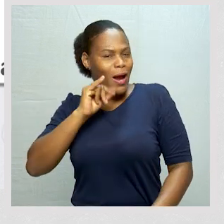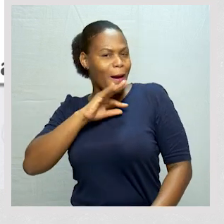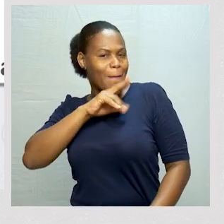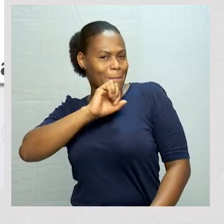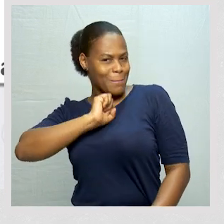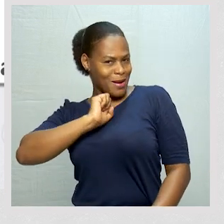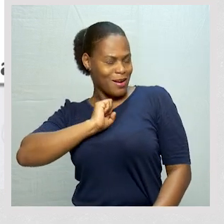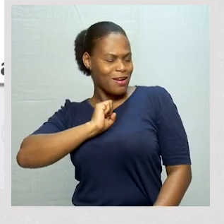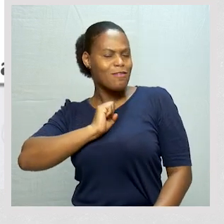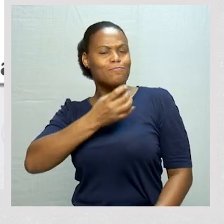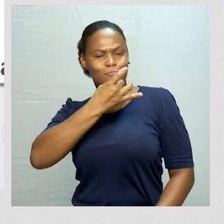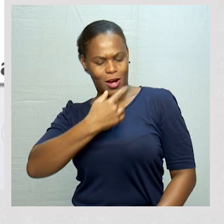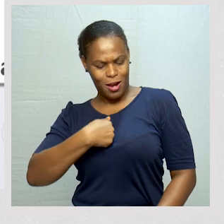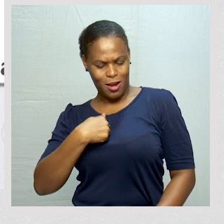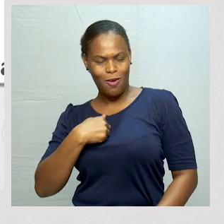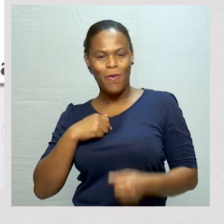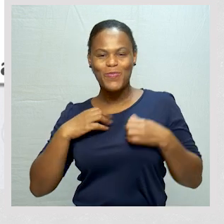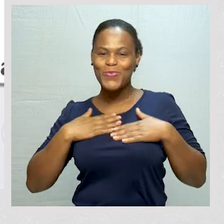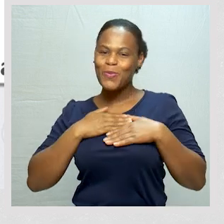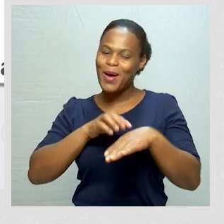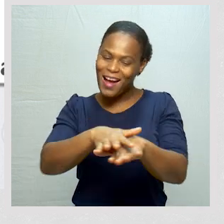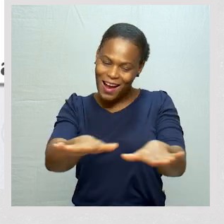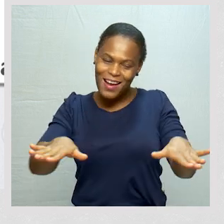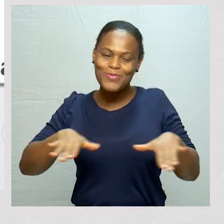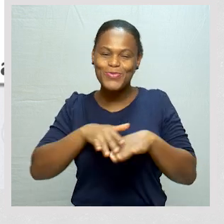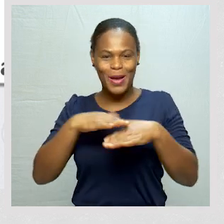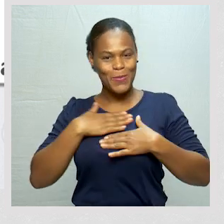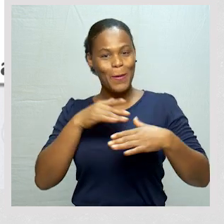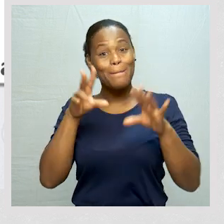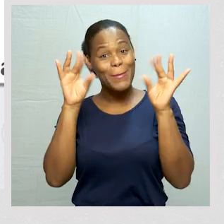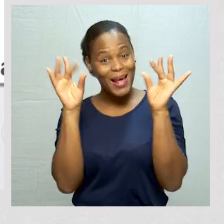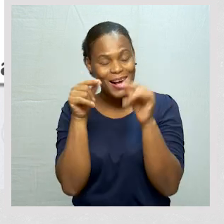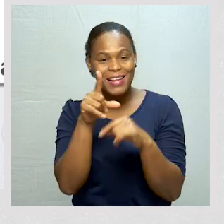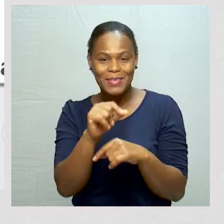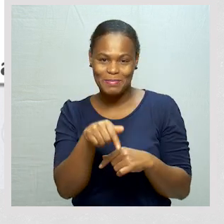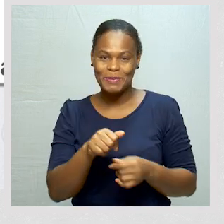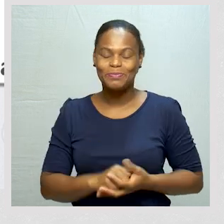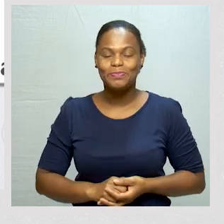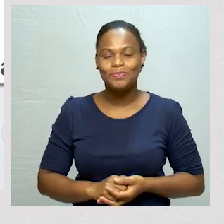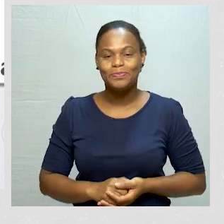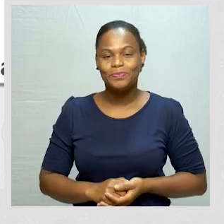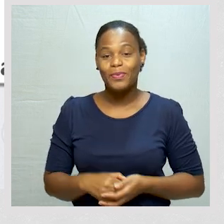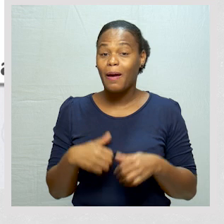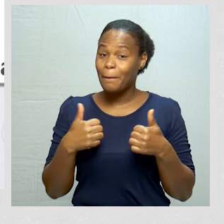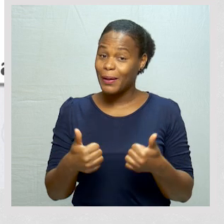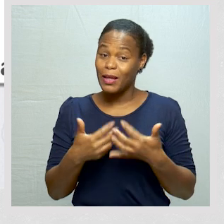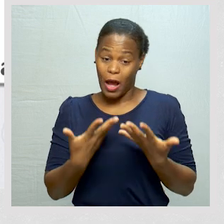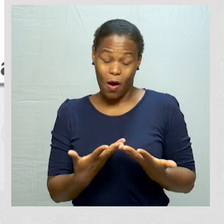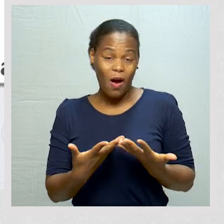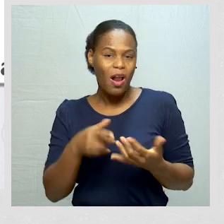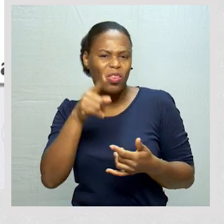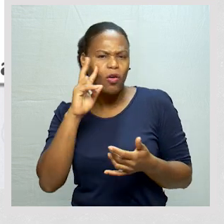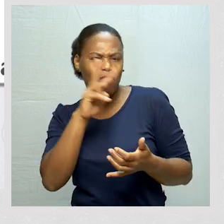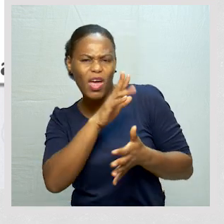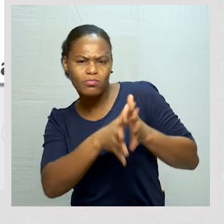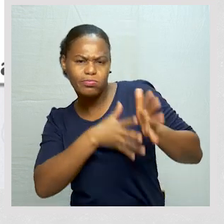os meus pais deixam-me tomar banho e brincar. Bem, meninos e meninas,